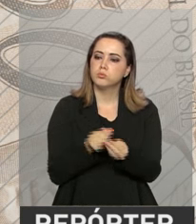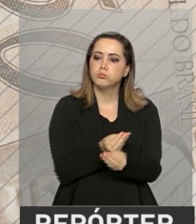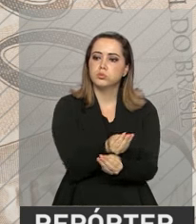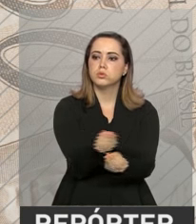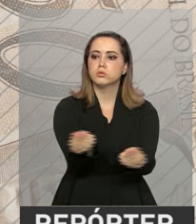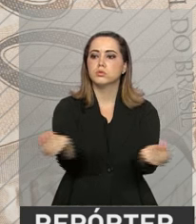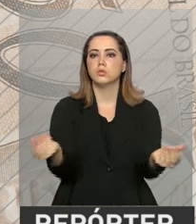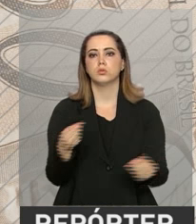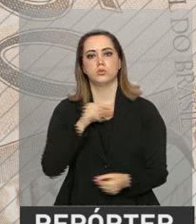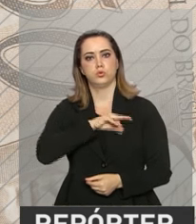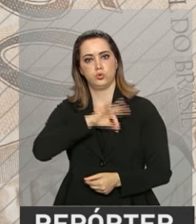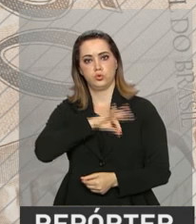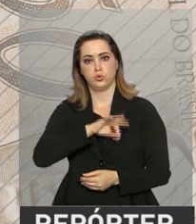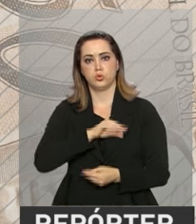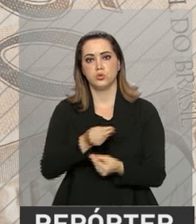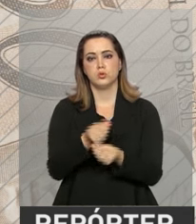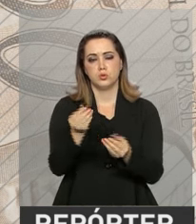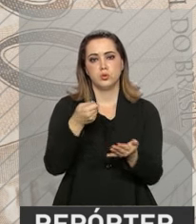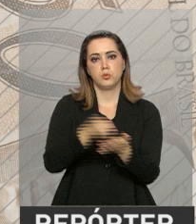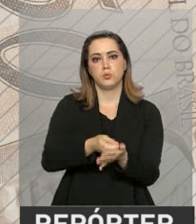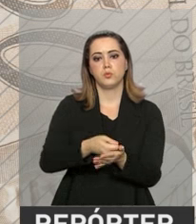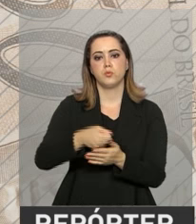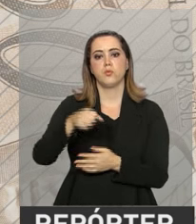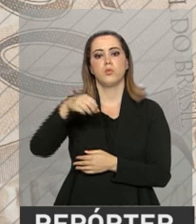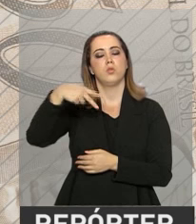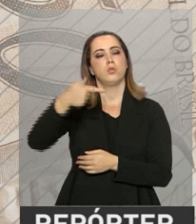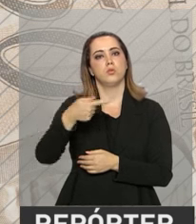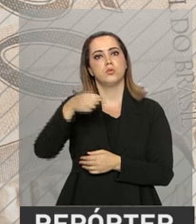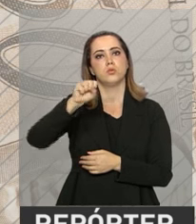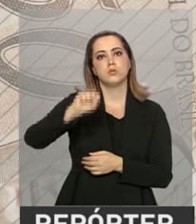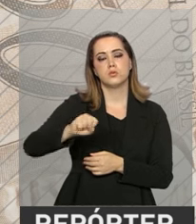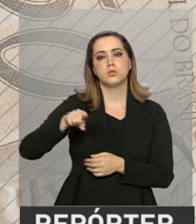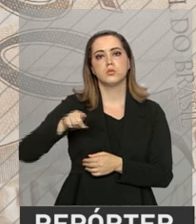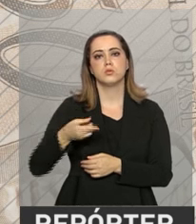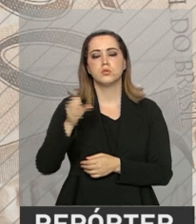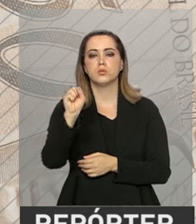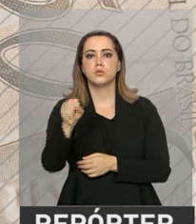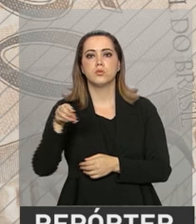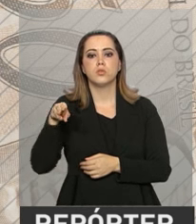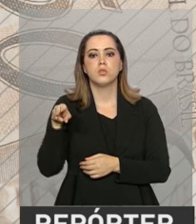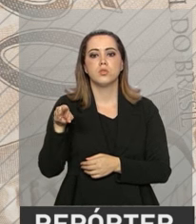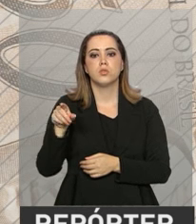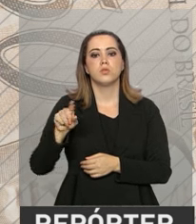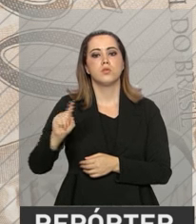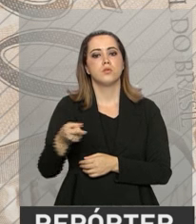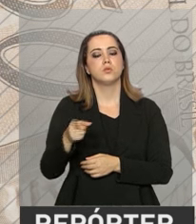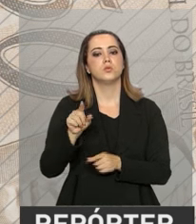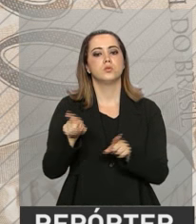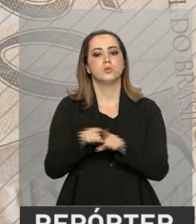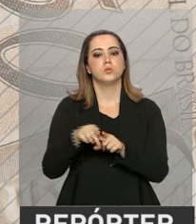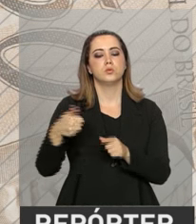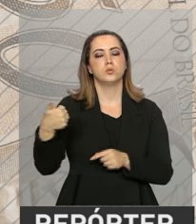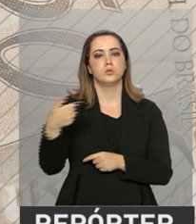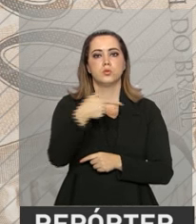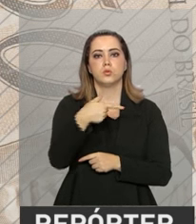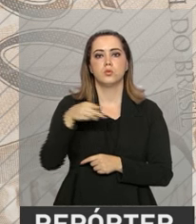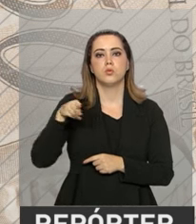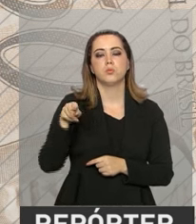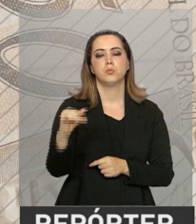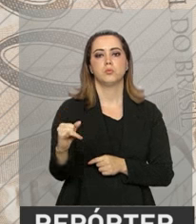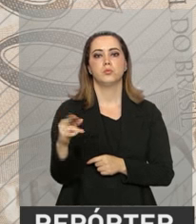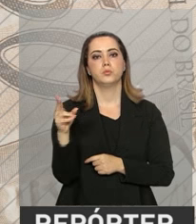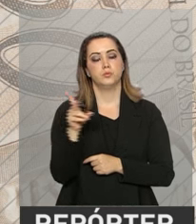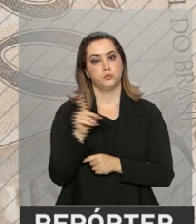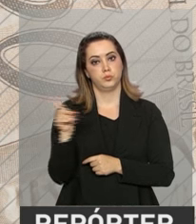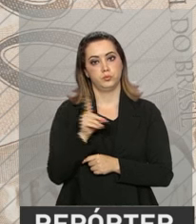pagou cerca de R9.hõ800.000 benefícios no período, totalizando R$ 12.hõ900 milhões deais.